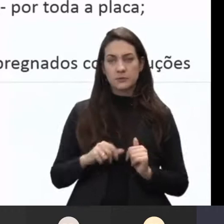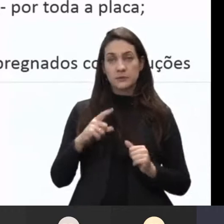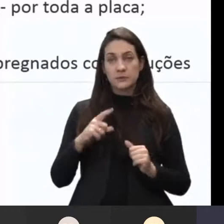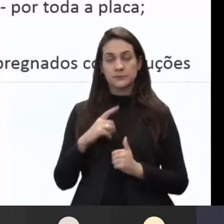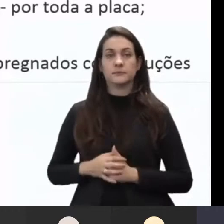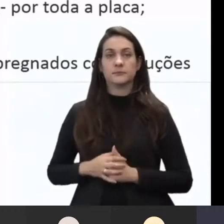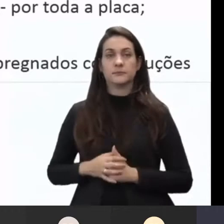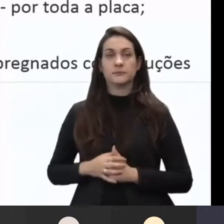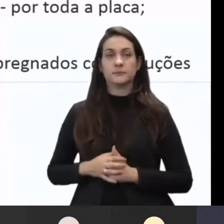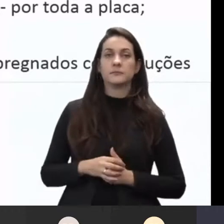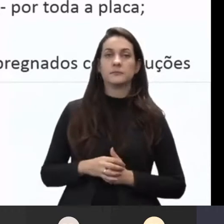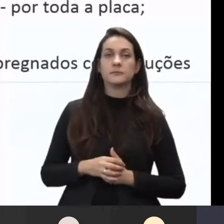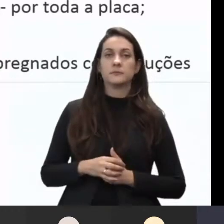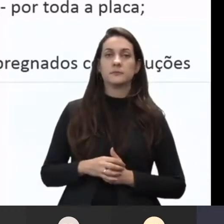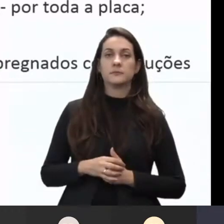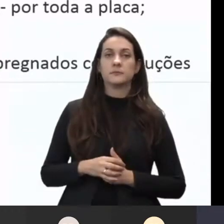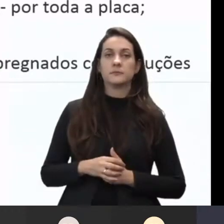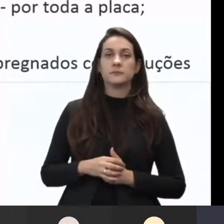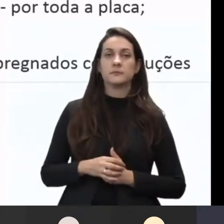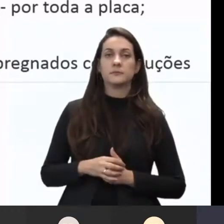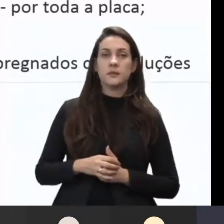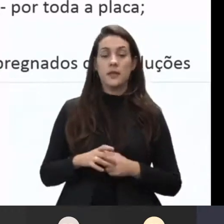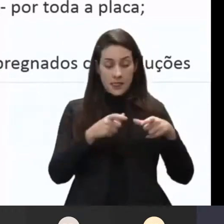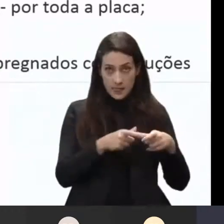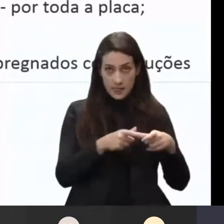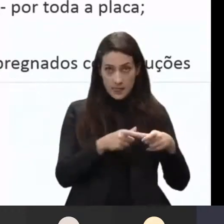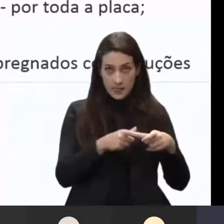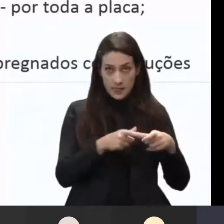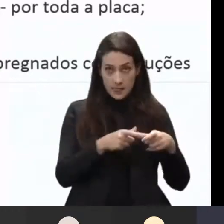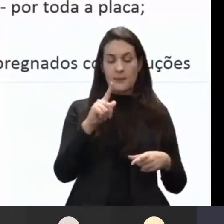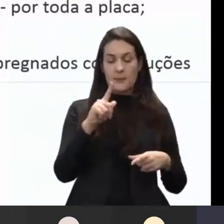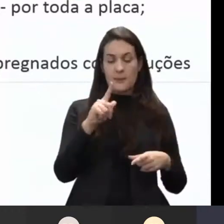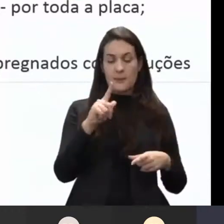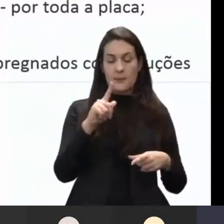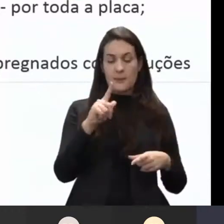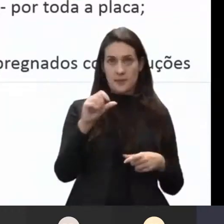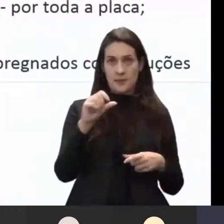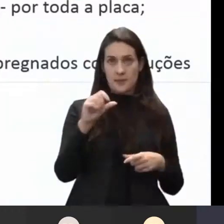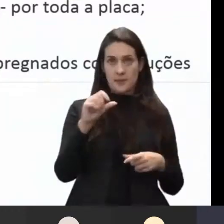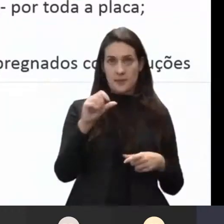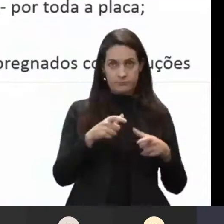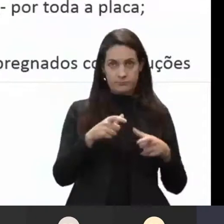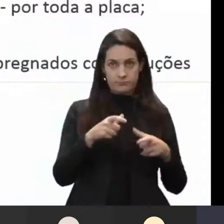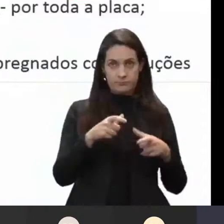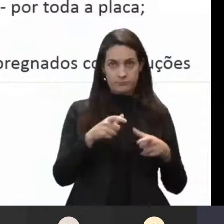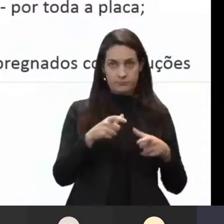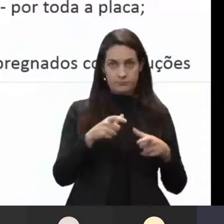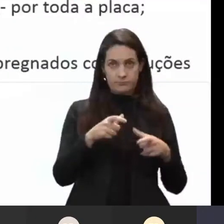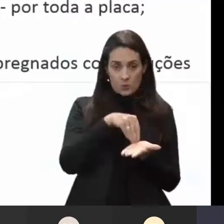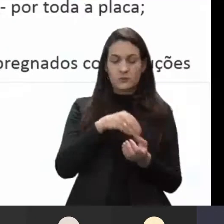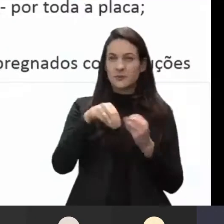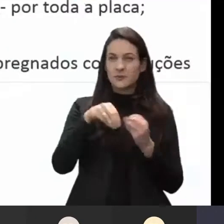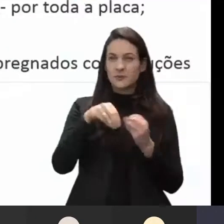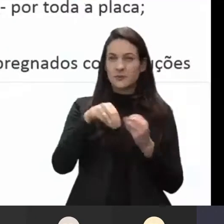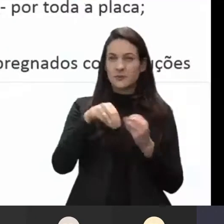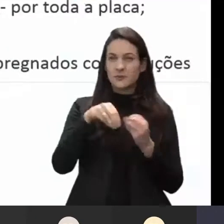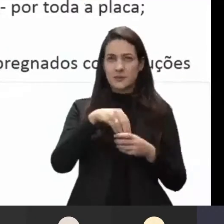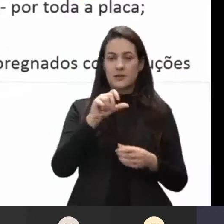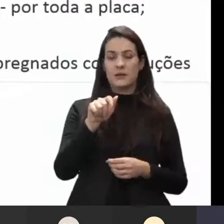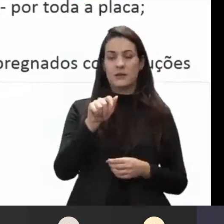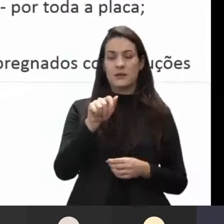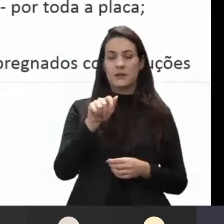E aí, quando você coloca sobre a placa de Petri, então nós temos lá a plaquinha com agar Miller-Hinton, e você coloca